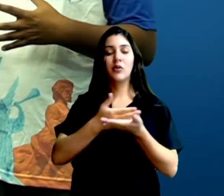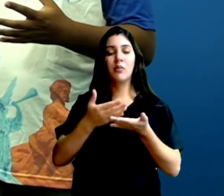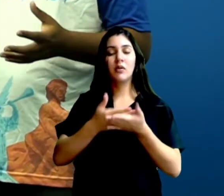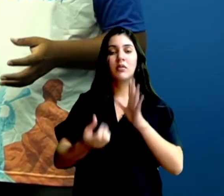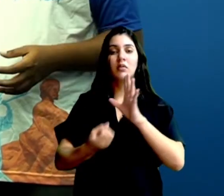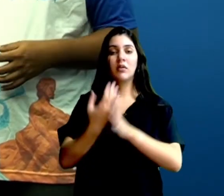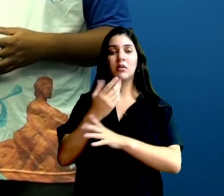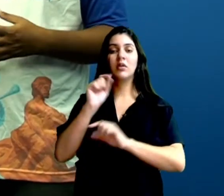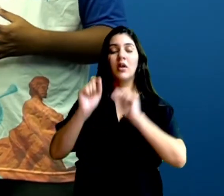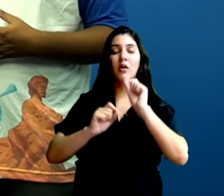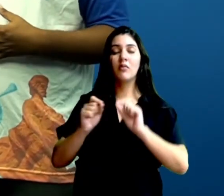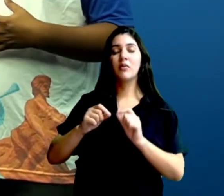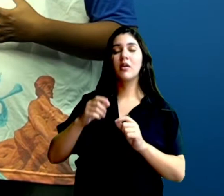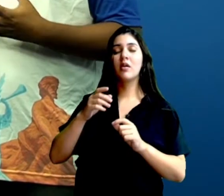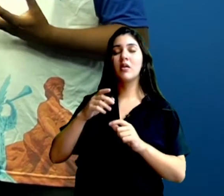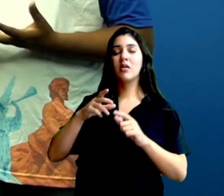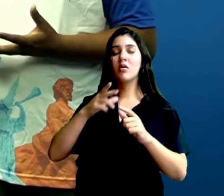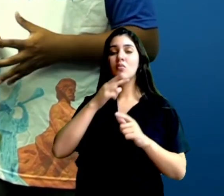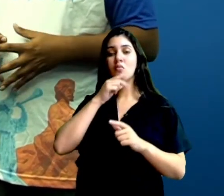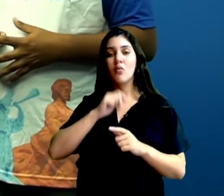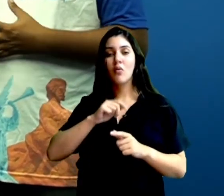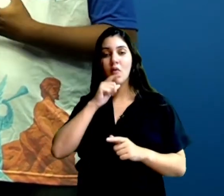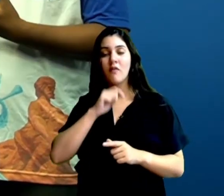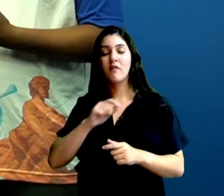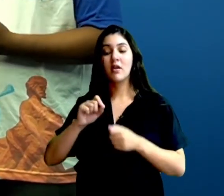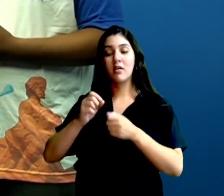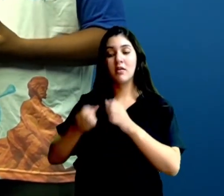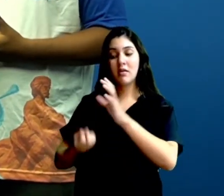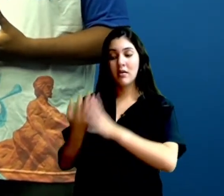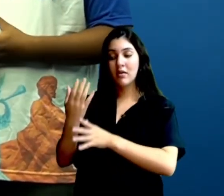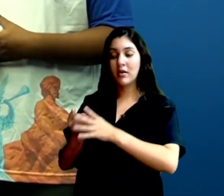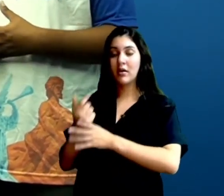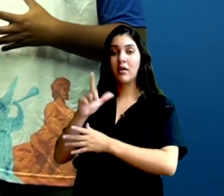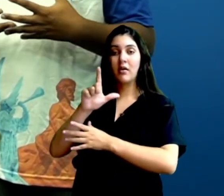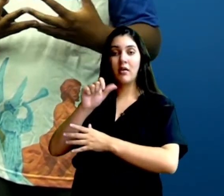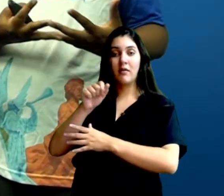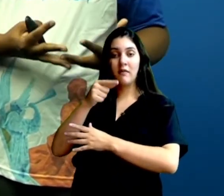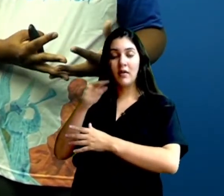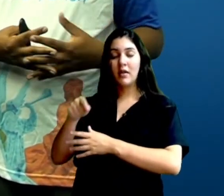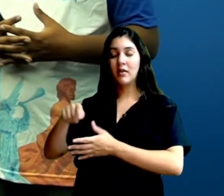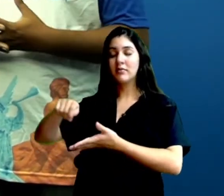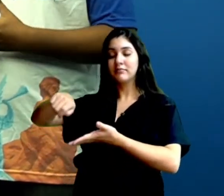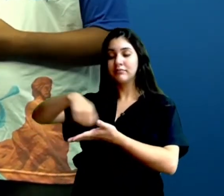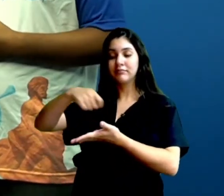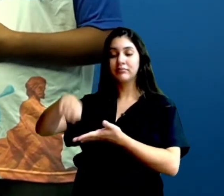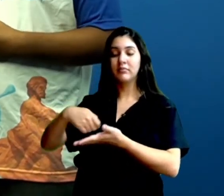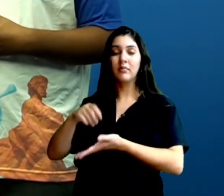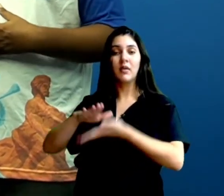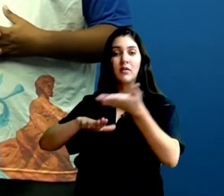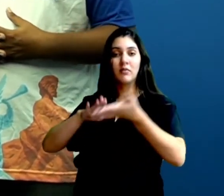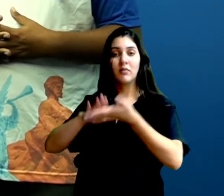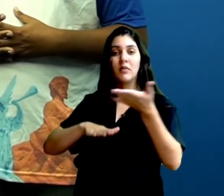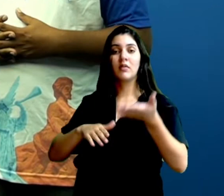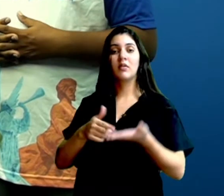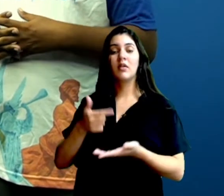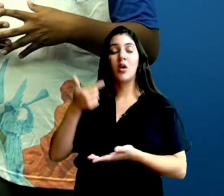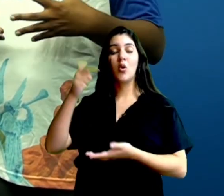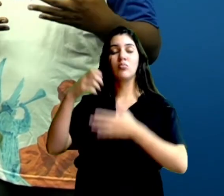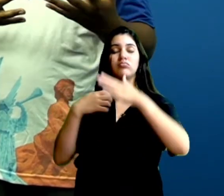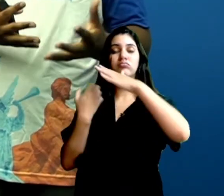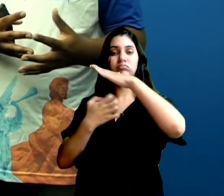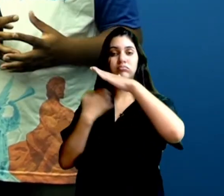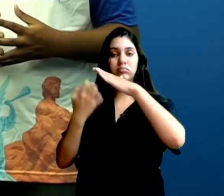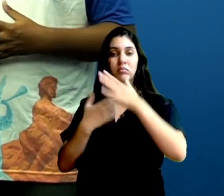criar bastante ovelhas, que você fabricava lã, você retirava a lã para justamente enviar para as